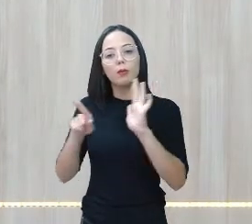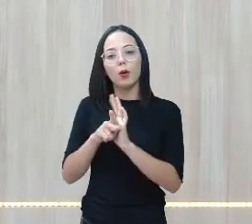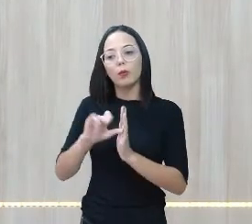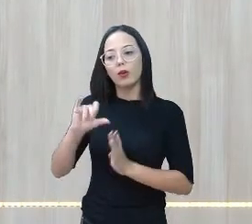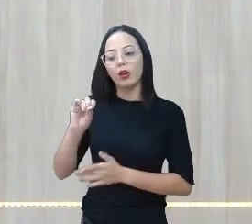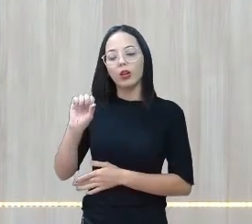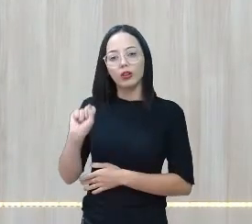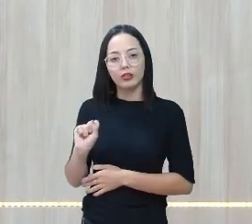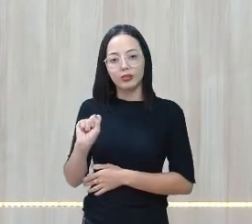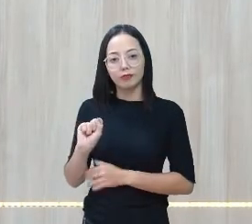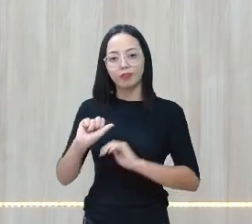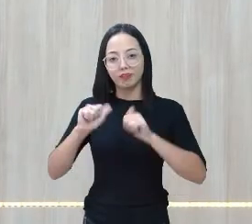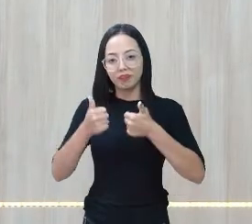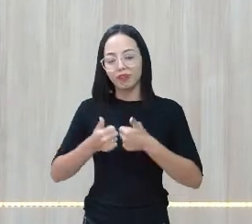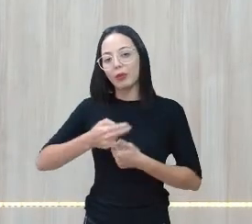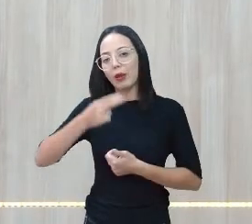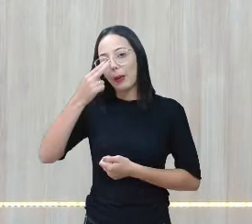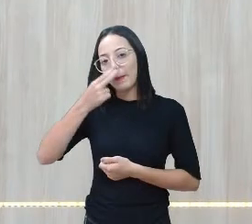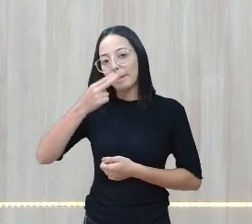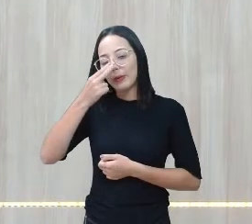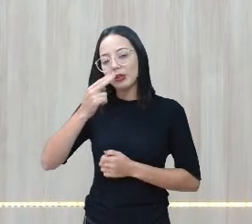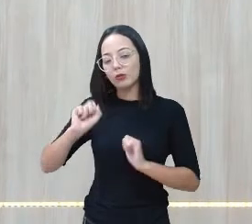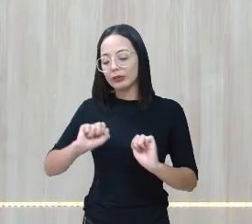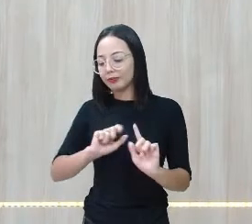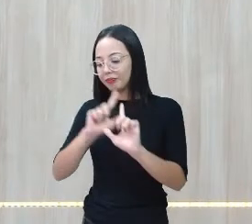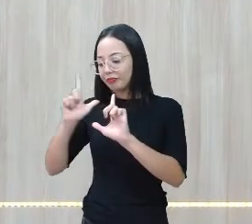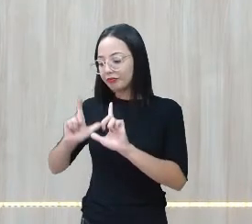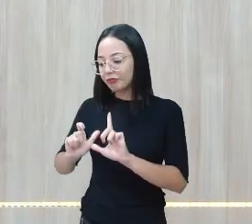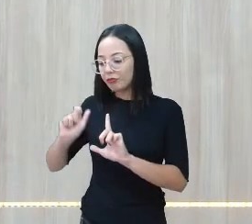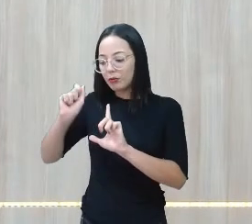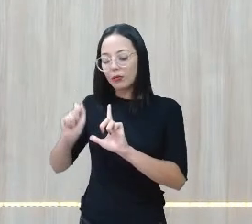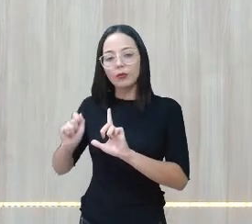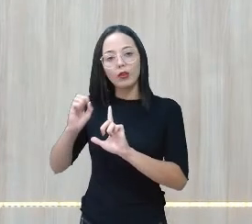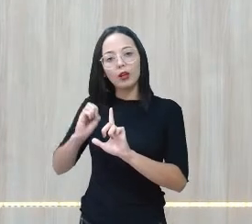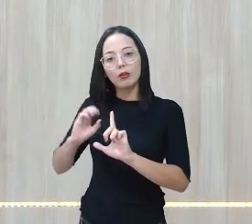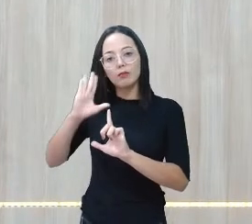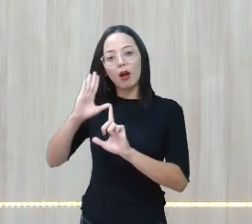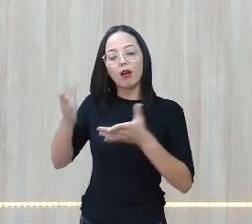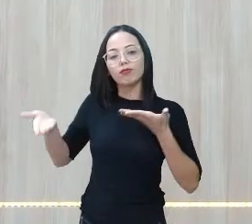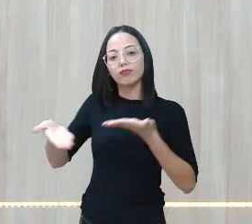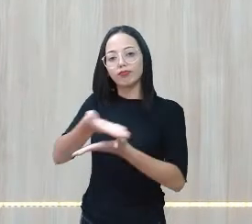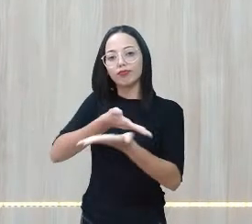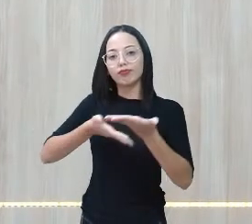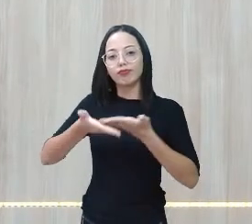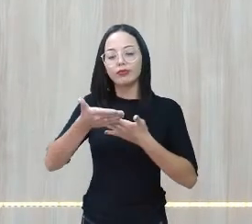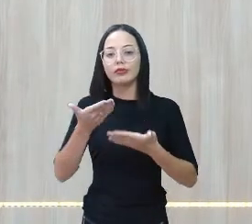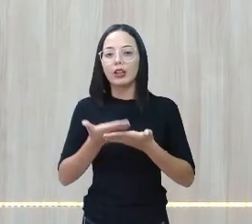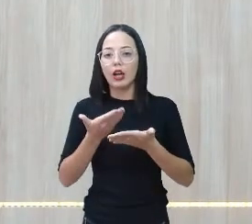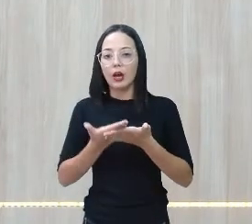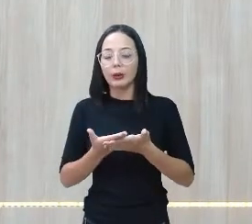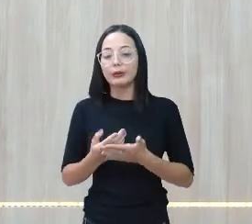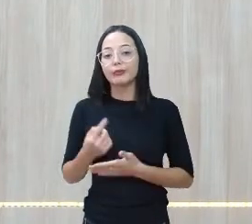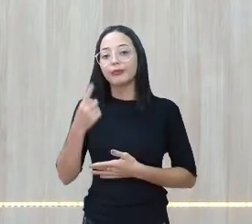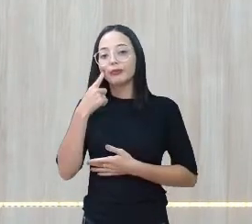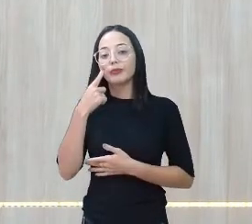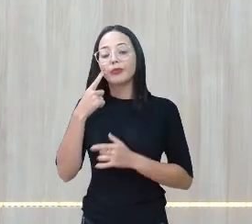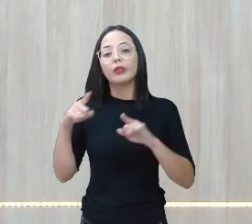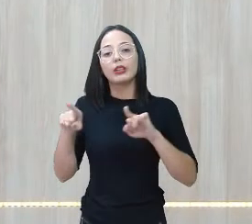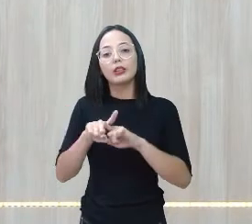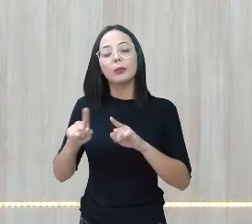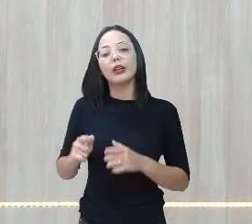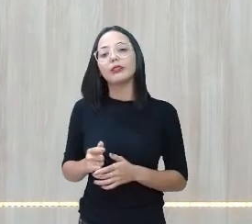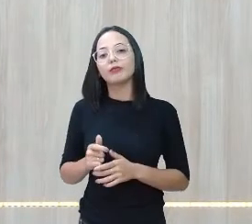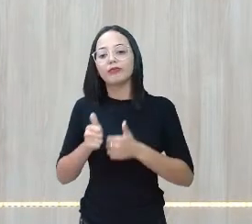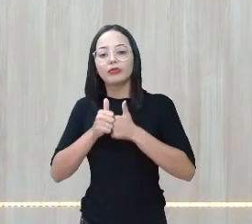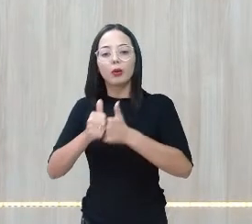tá certo? Mesmo processo. Aponta, baixa o app e interage com a gente aqui na aula. Outra forma de acompanhar essa aula